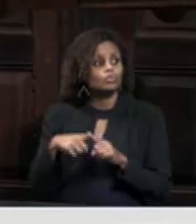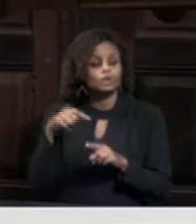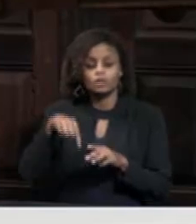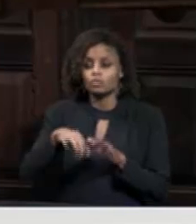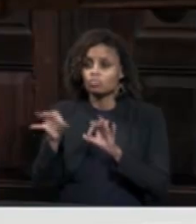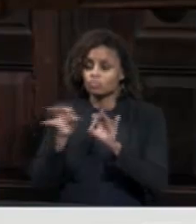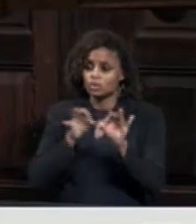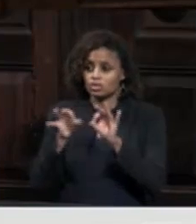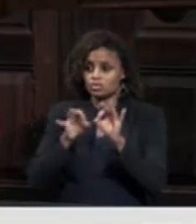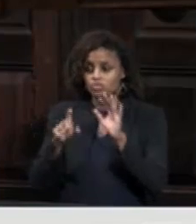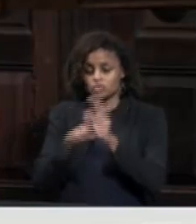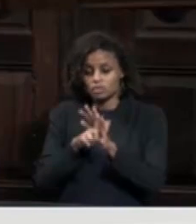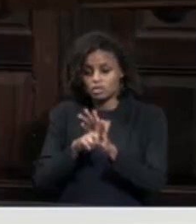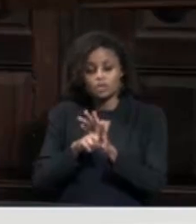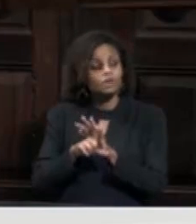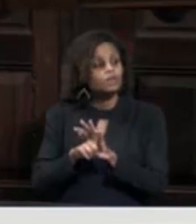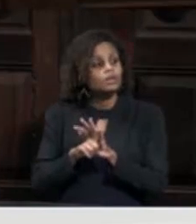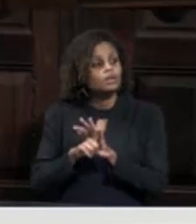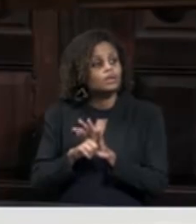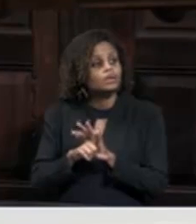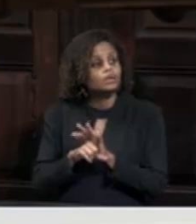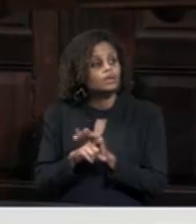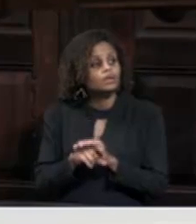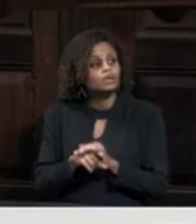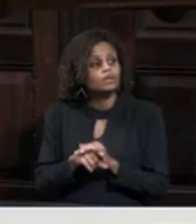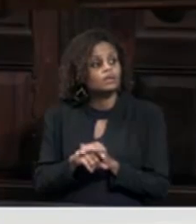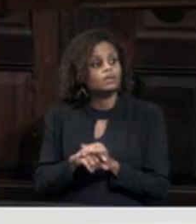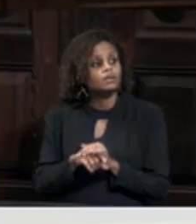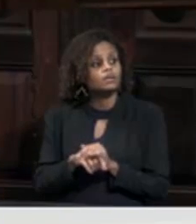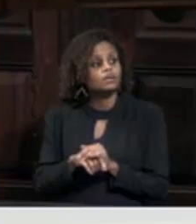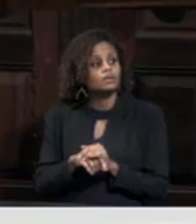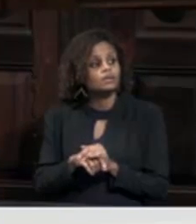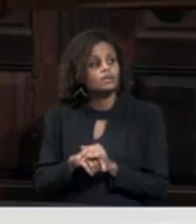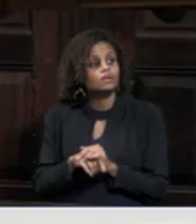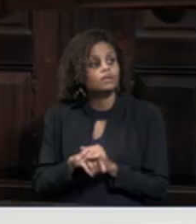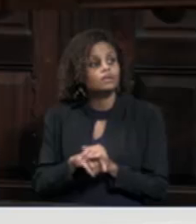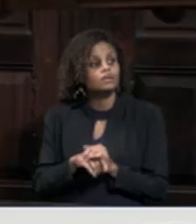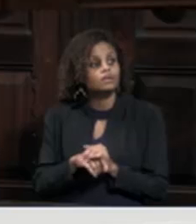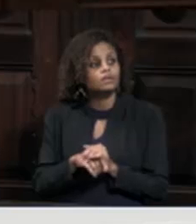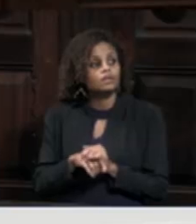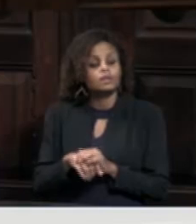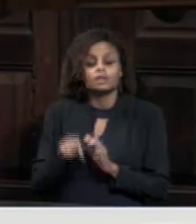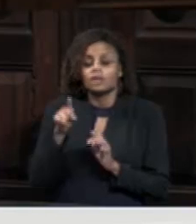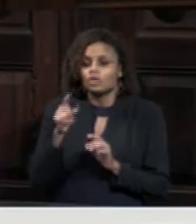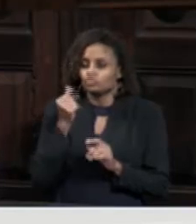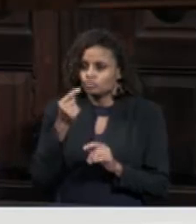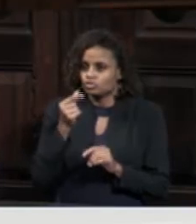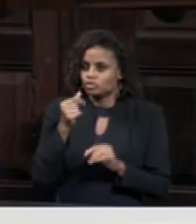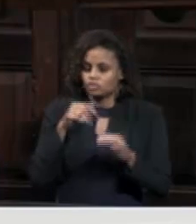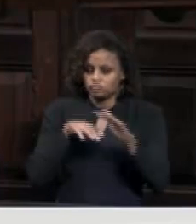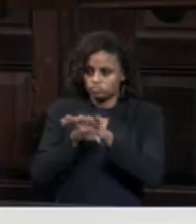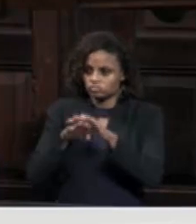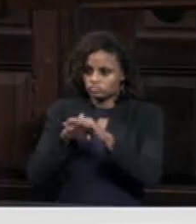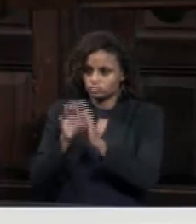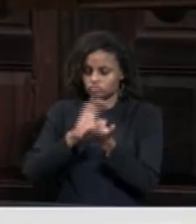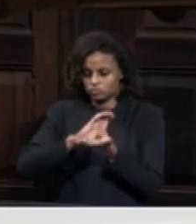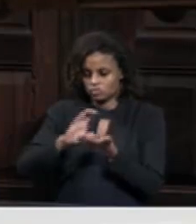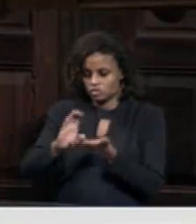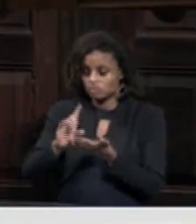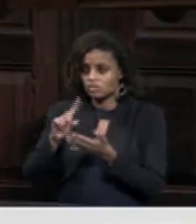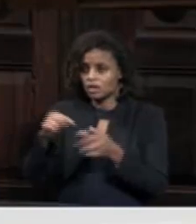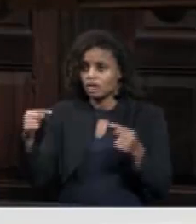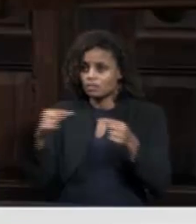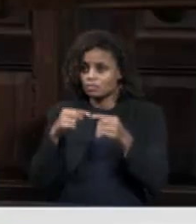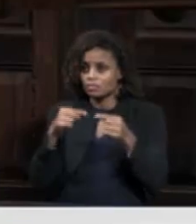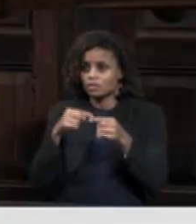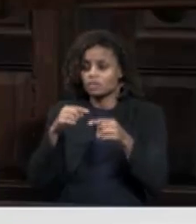Constituição, da Constituição Federal, vale para estados e municípios. Então,